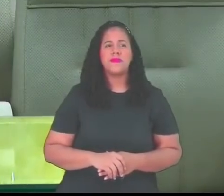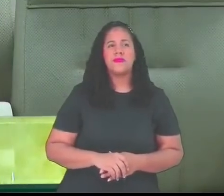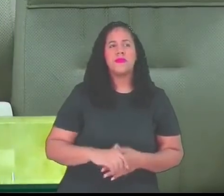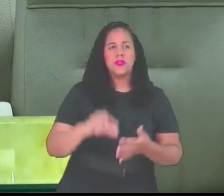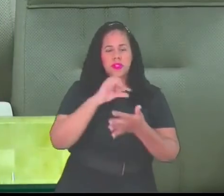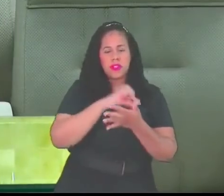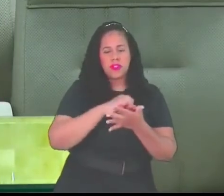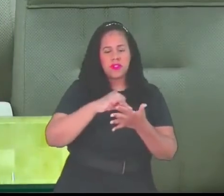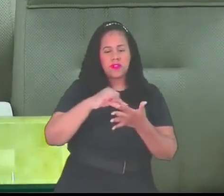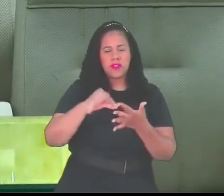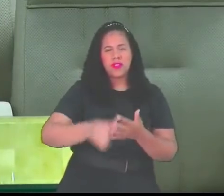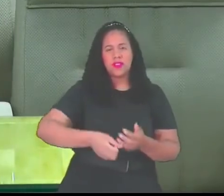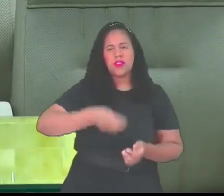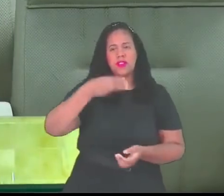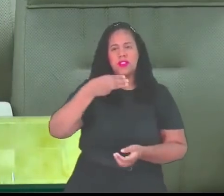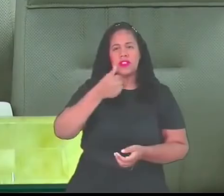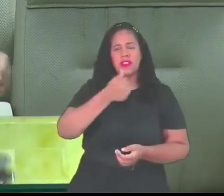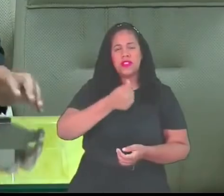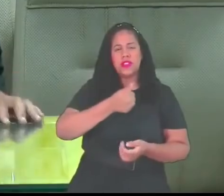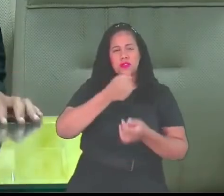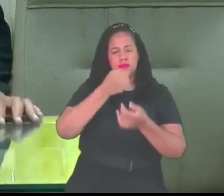Versículos 31 em diante.